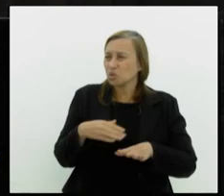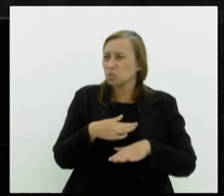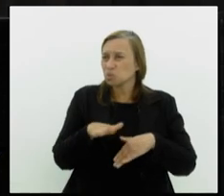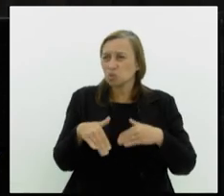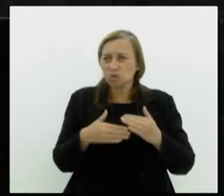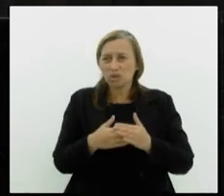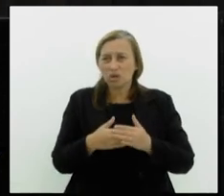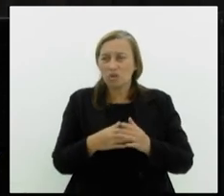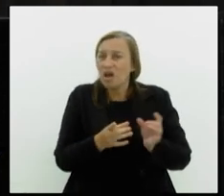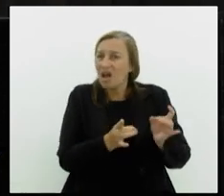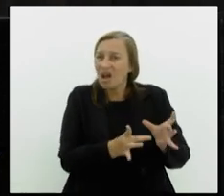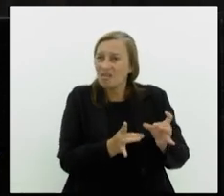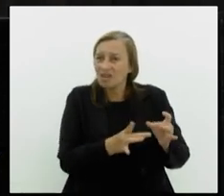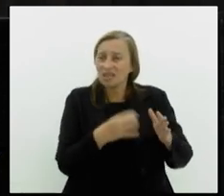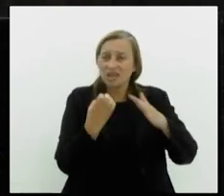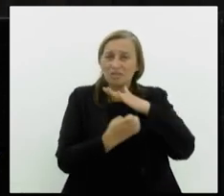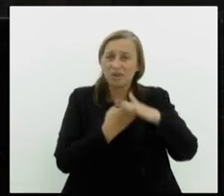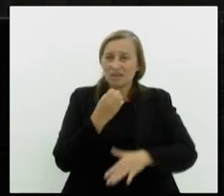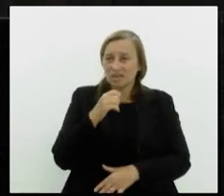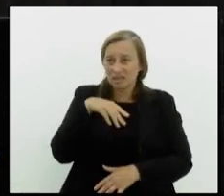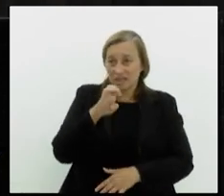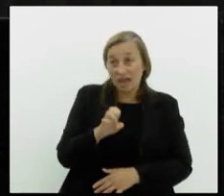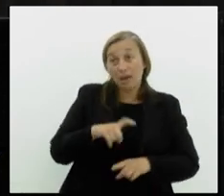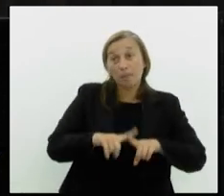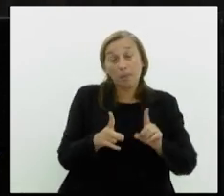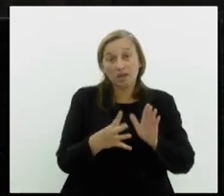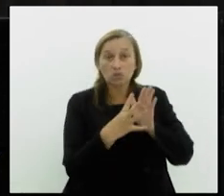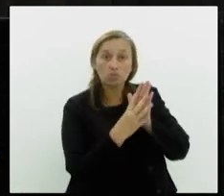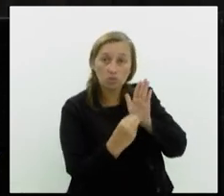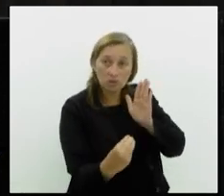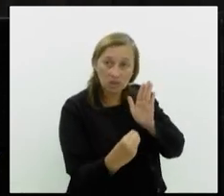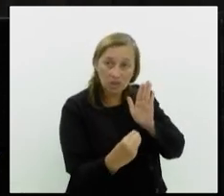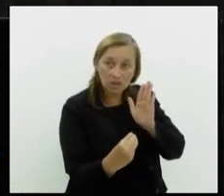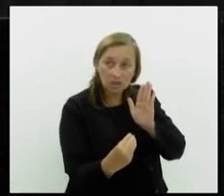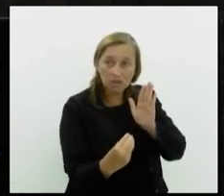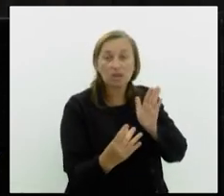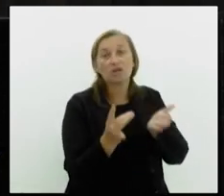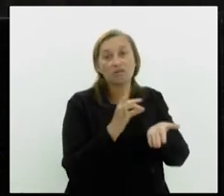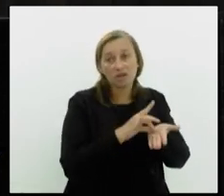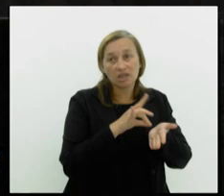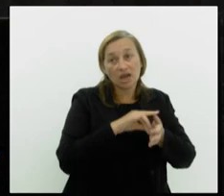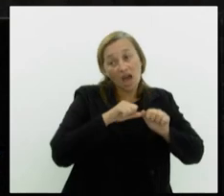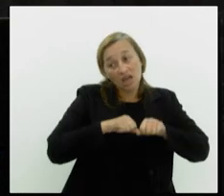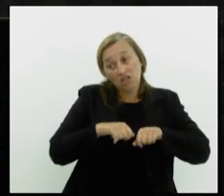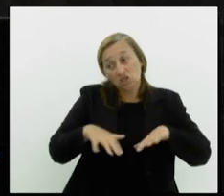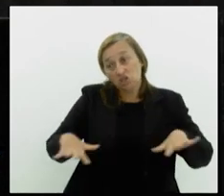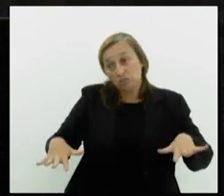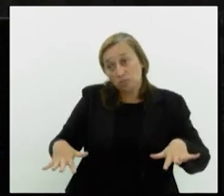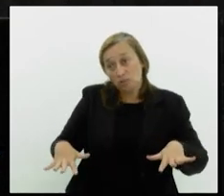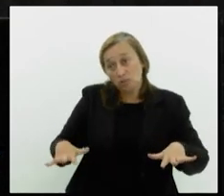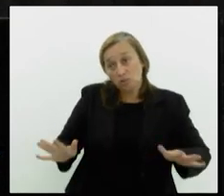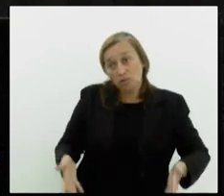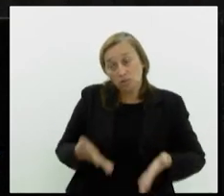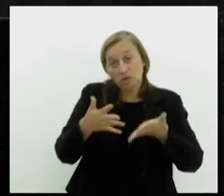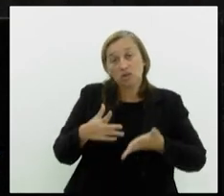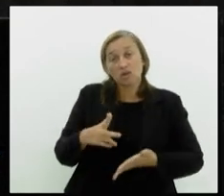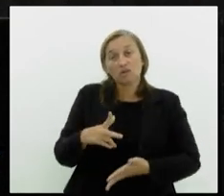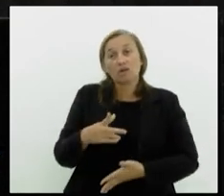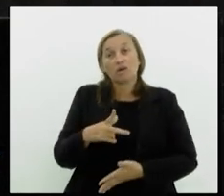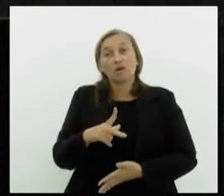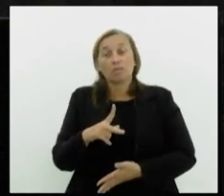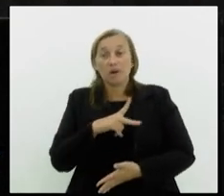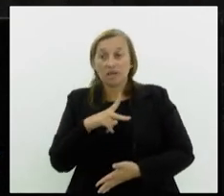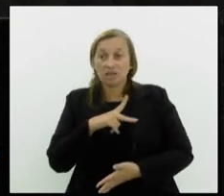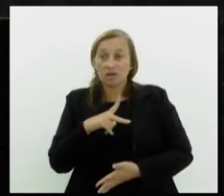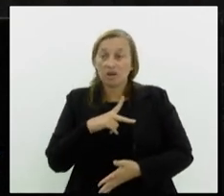totalmente a privatização da SEDAE. Mas, na modelagem, a distribuição coube à iniciativa privada e